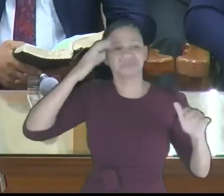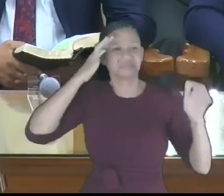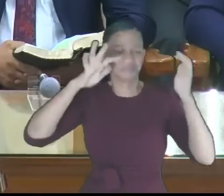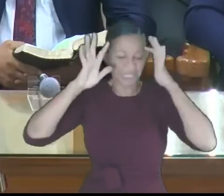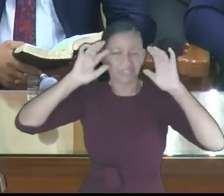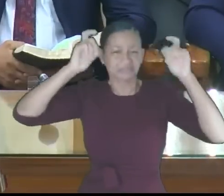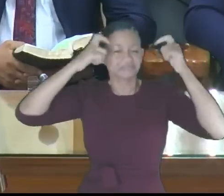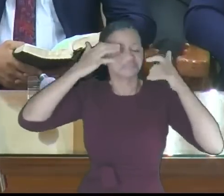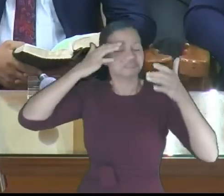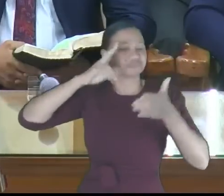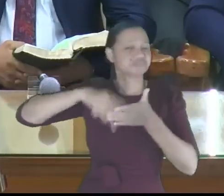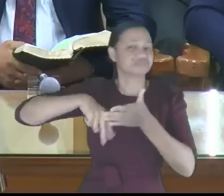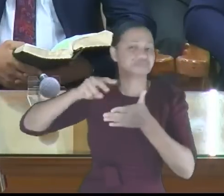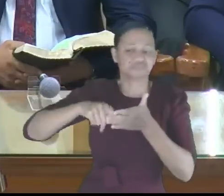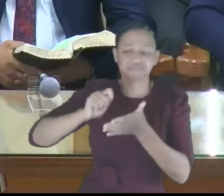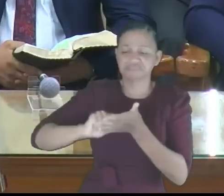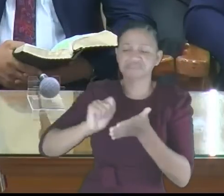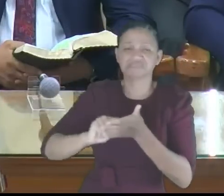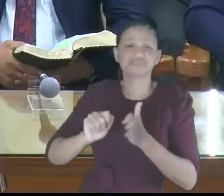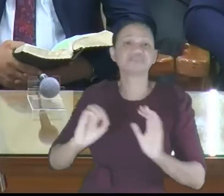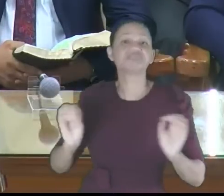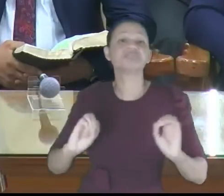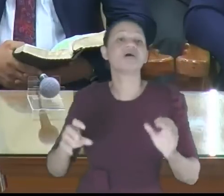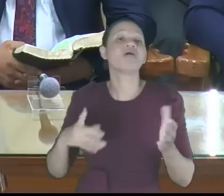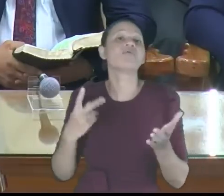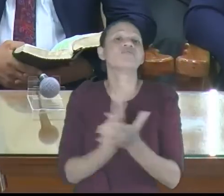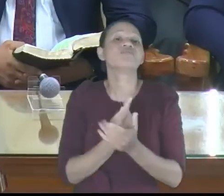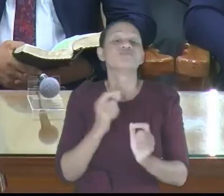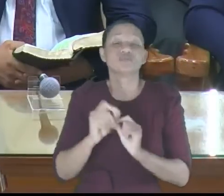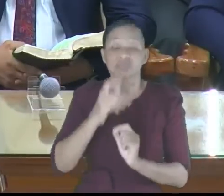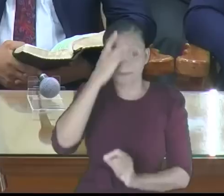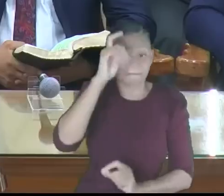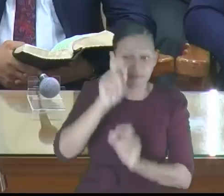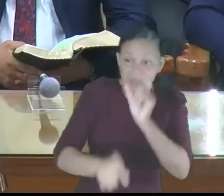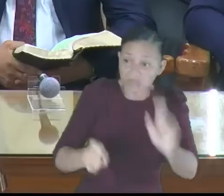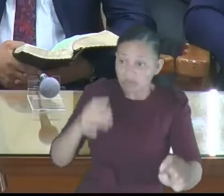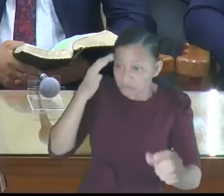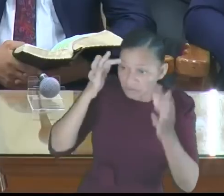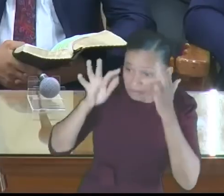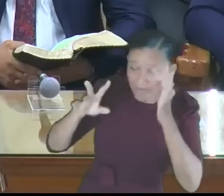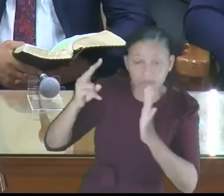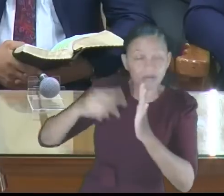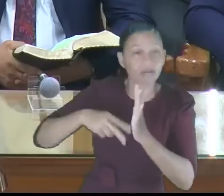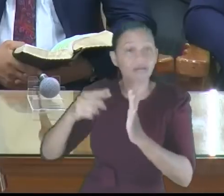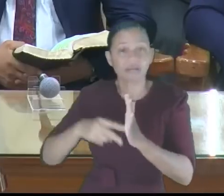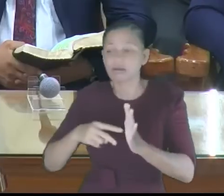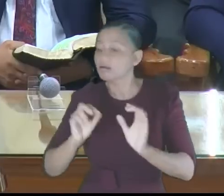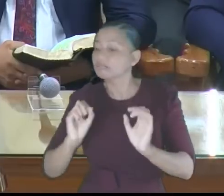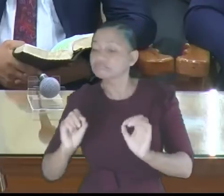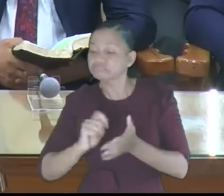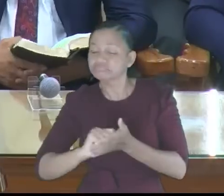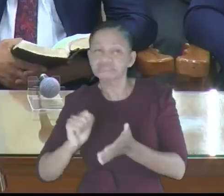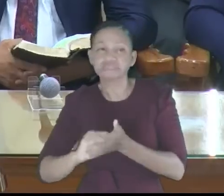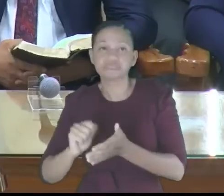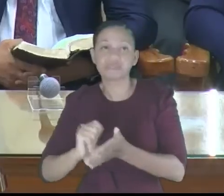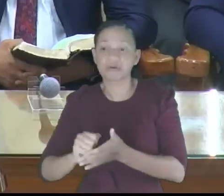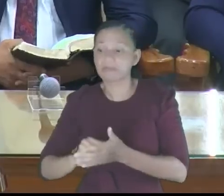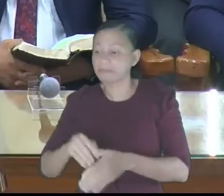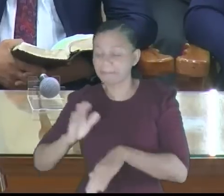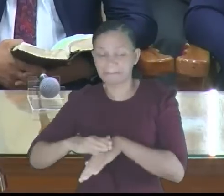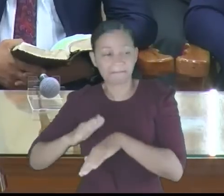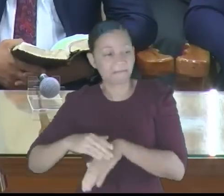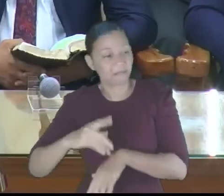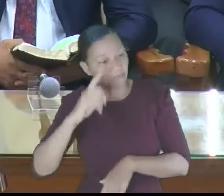não sabia ler, nem sabia escrever. Então, o que era que fazia com as pessoas que não sabiam ler nem escrever? Elas mandavam fabricar